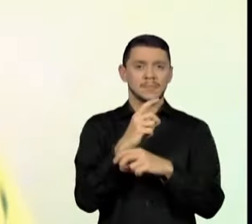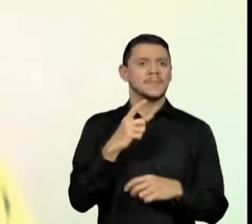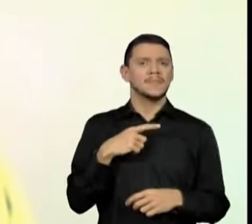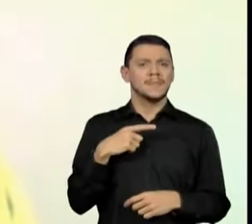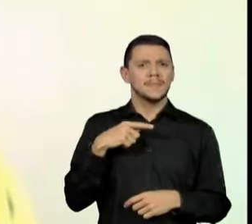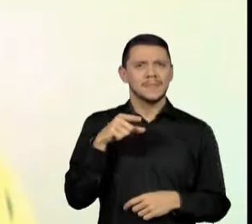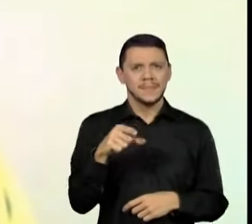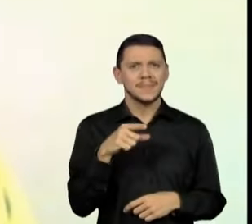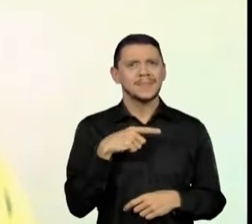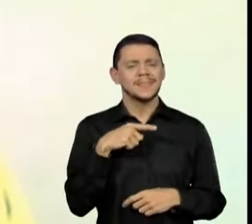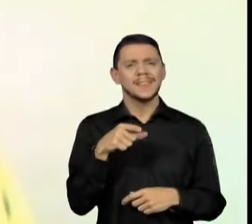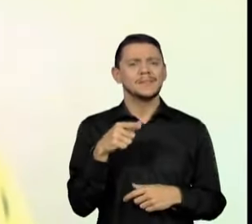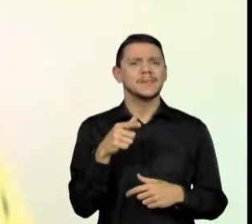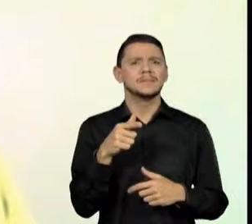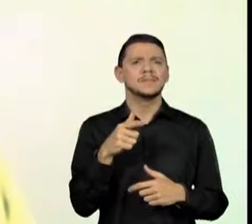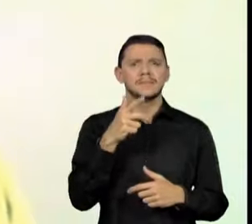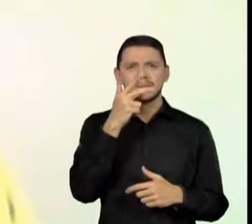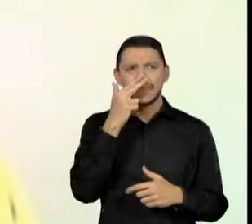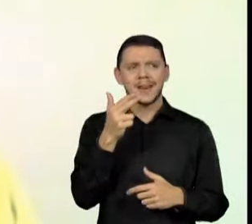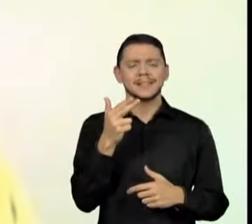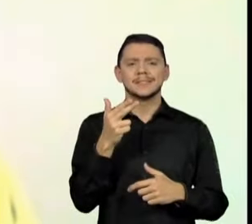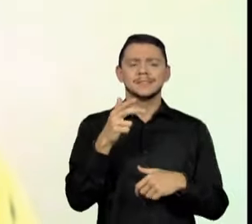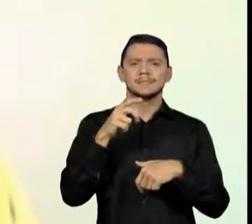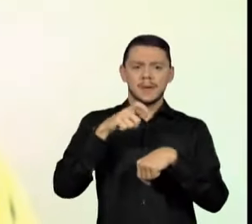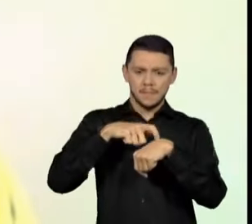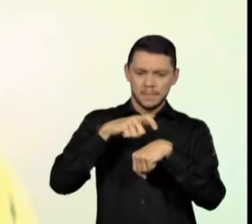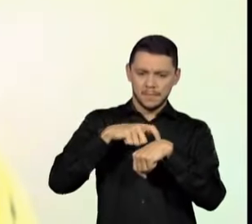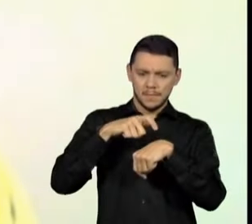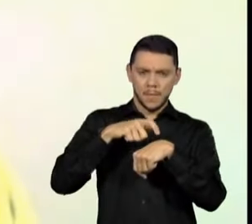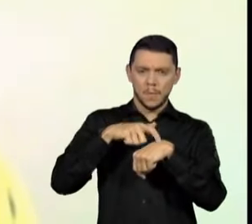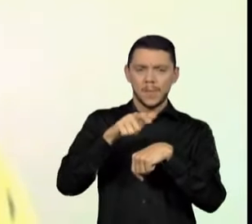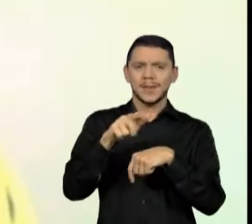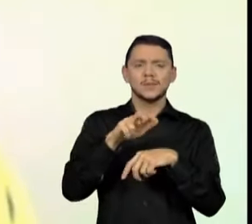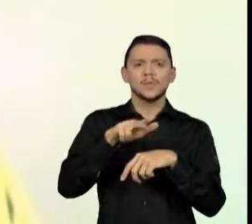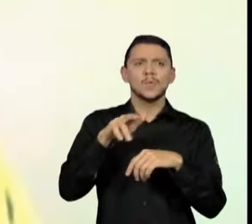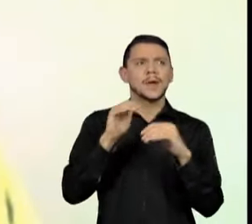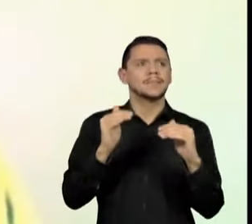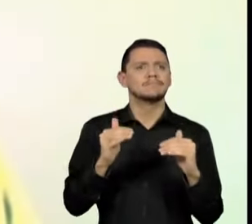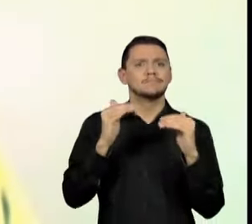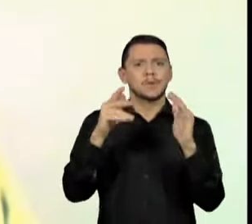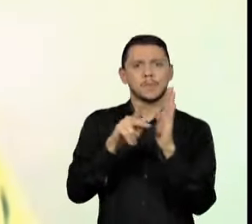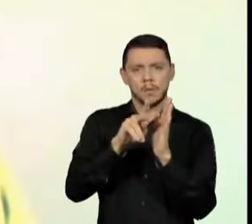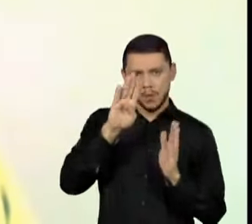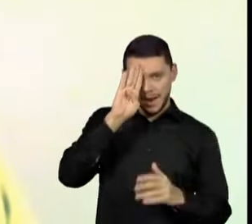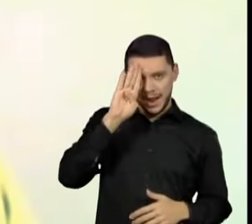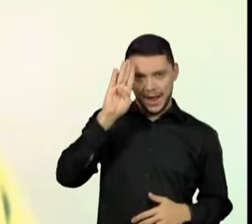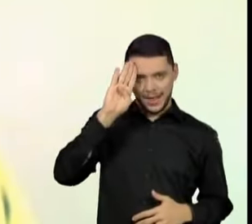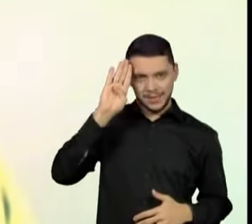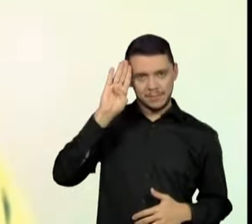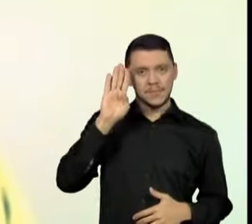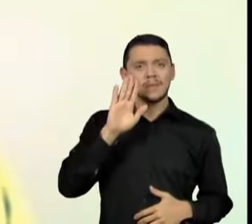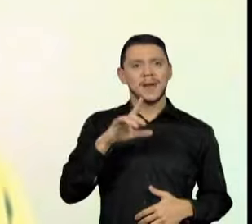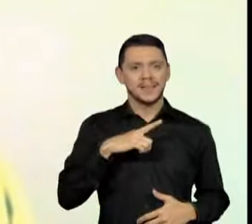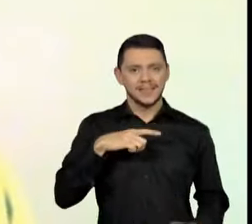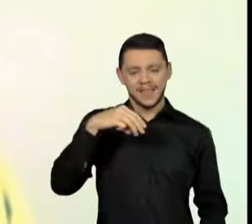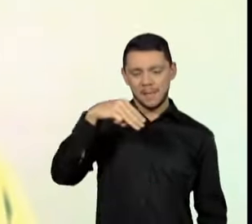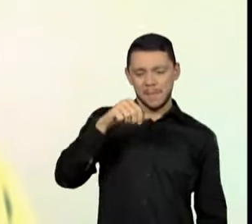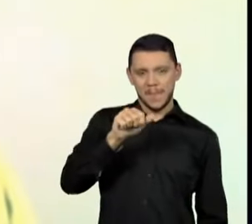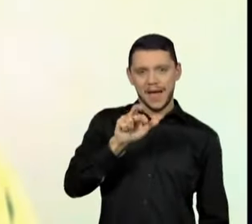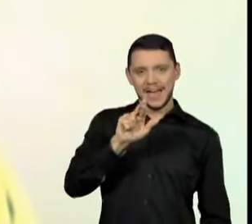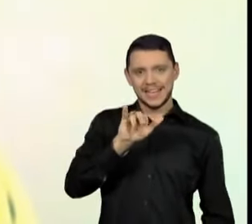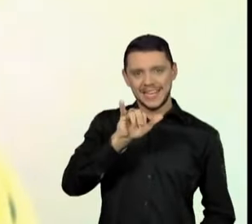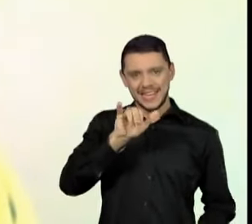Nélida Pinhon, não foi, parece que naquele momento ela estava sumindo a academia, mas Marina Colasanti, João Ubaldo